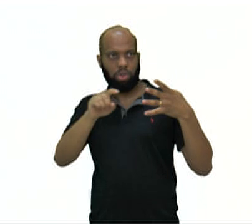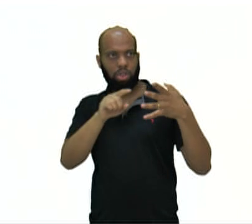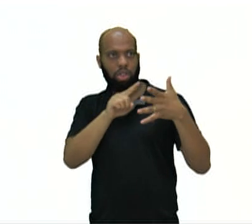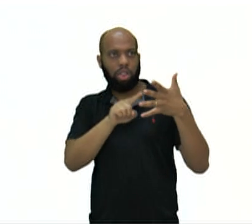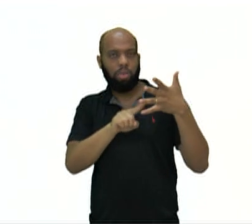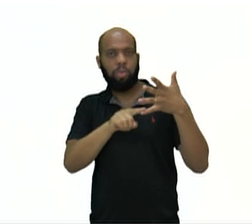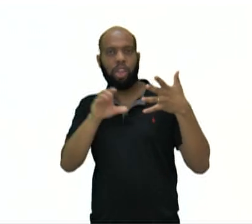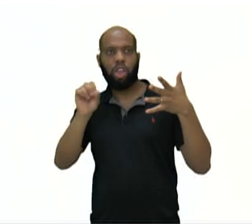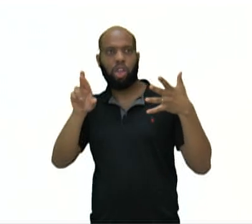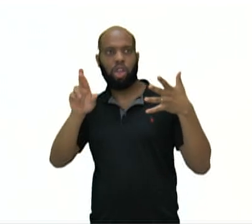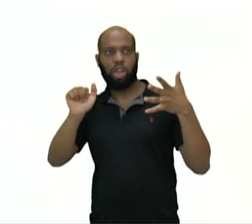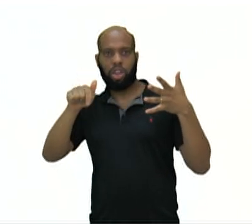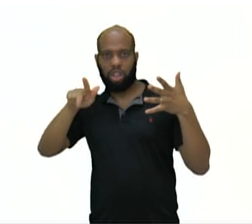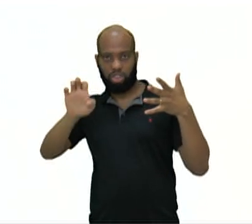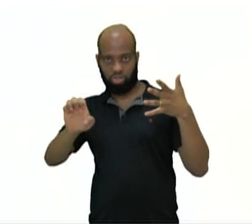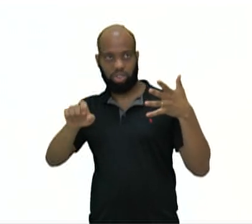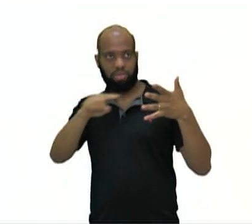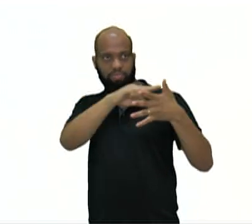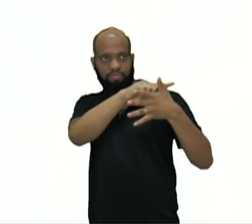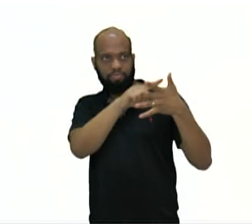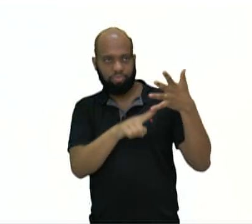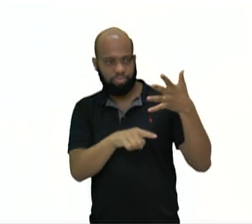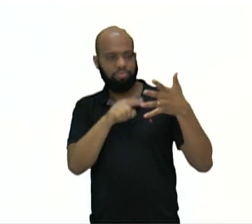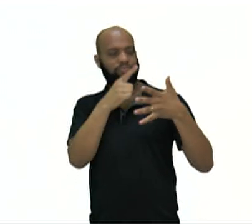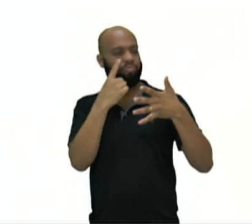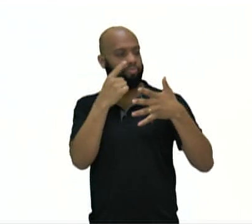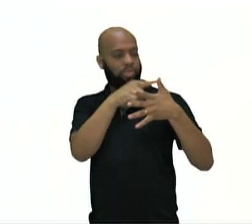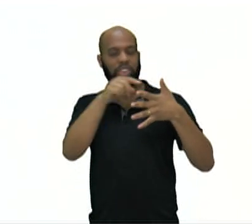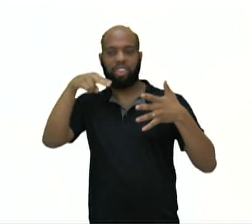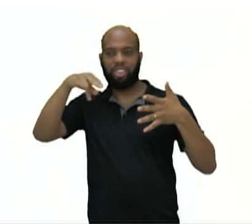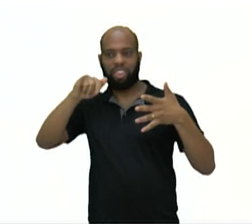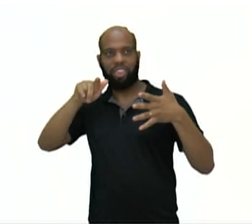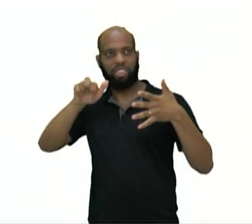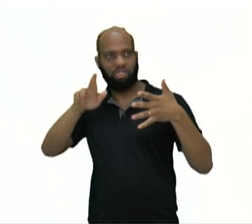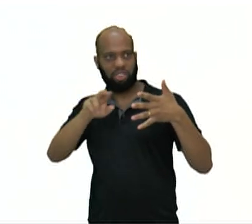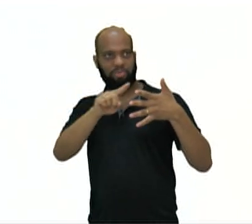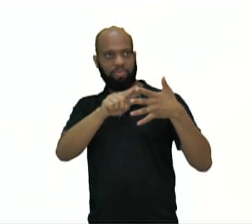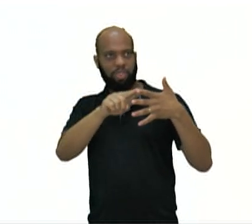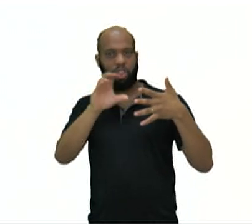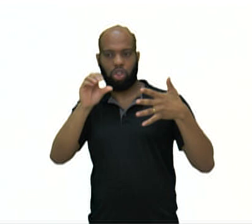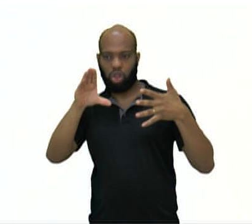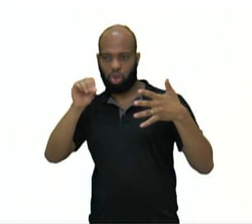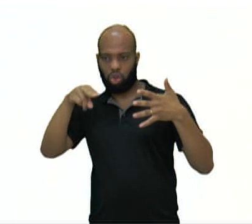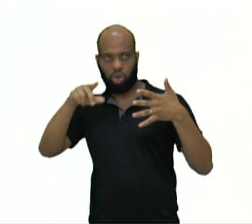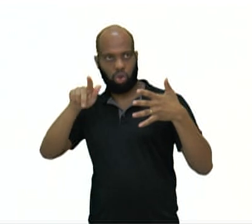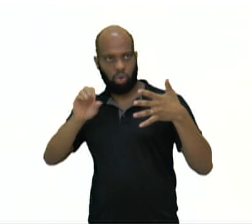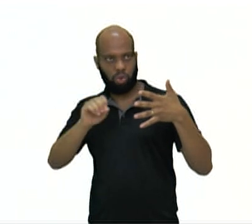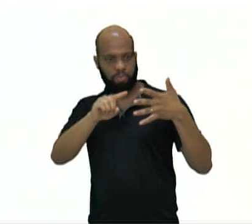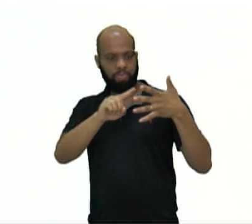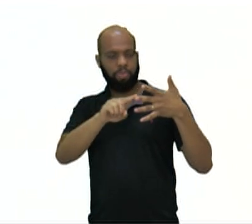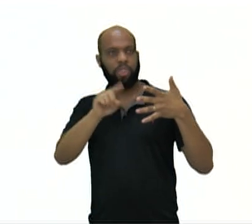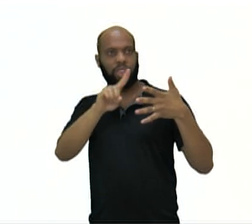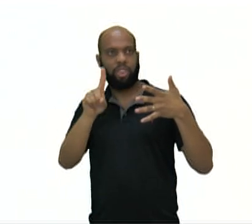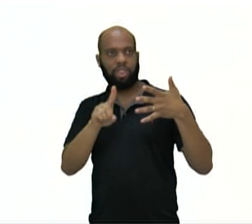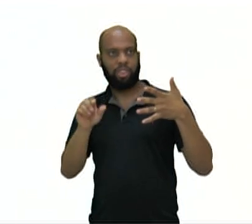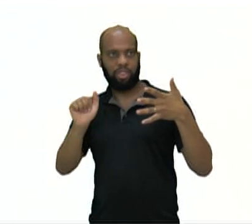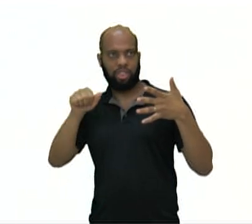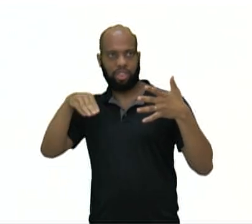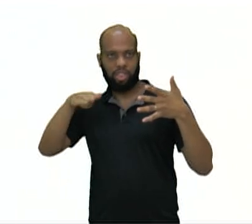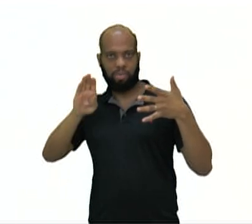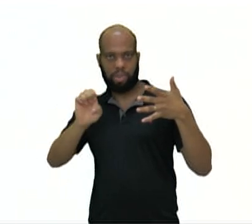Orange, que é uma homenagem à rainha Von Orange, lá da Holanda, né, Reino dos Países Baixos. Então tá